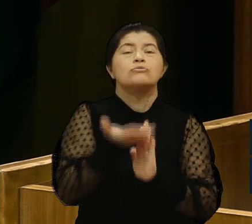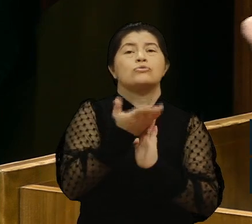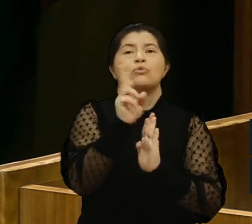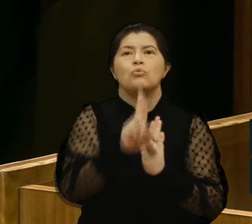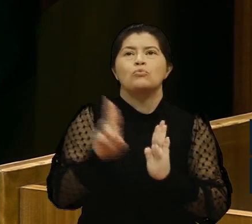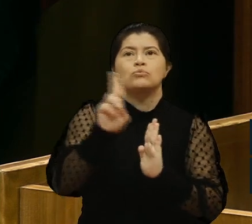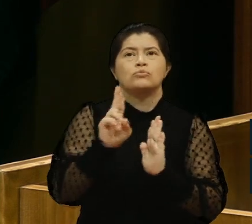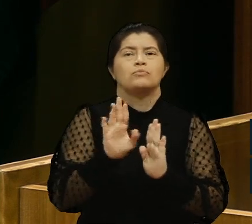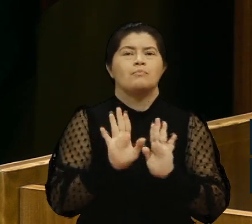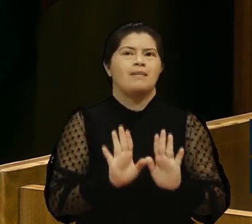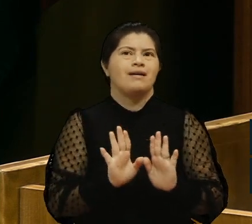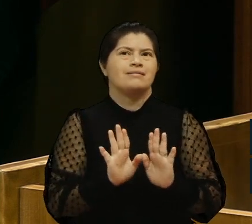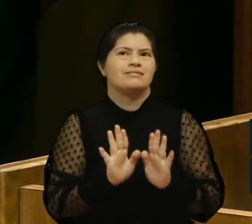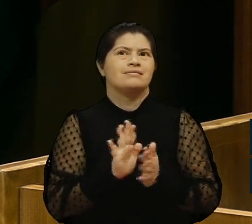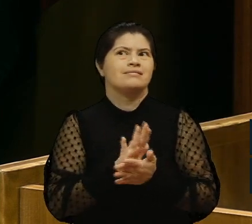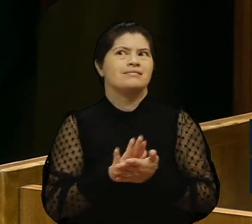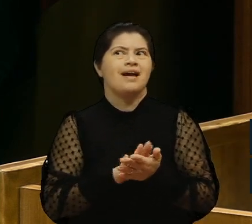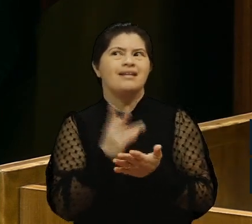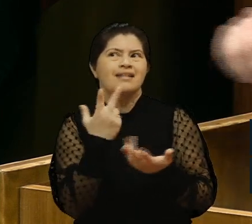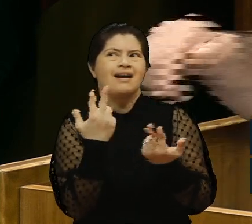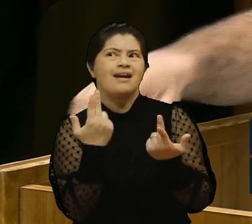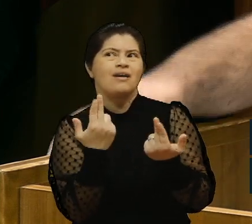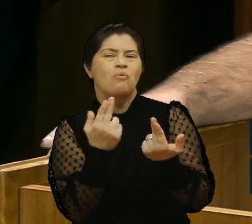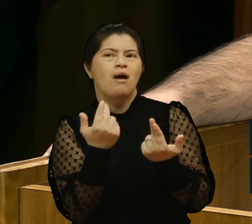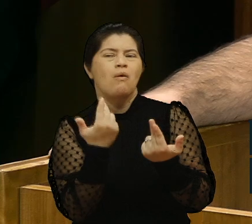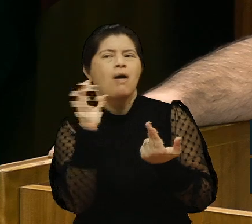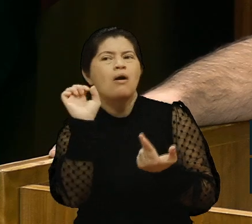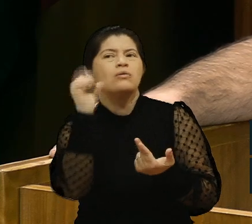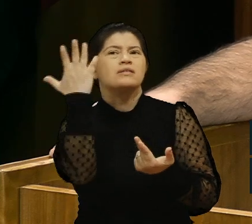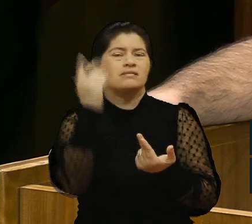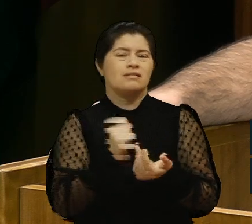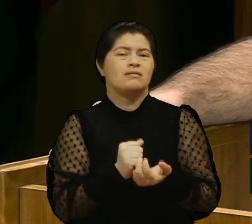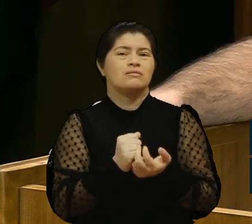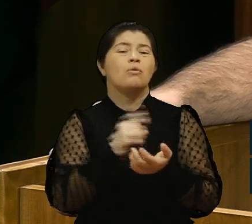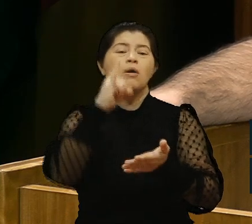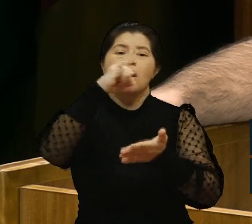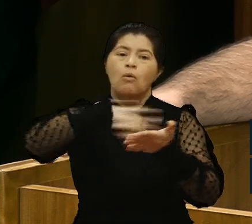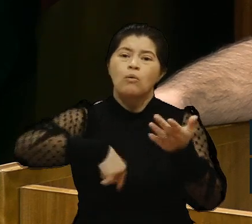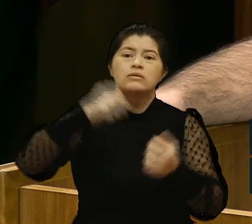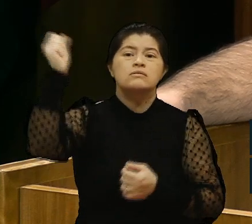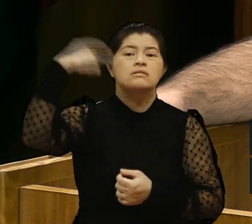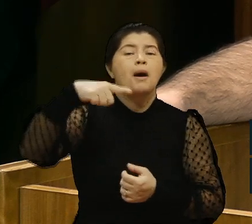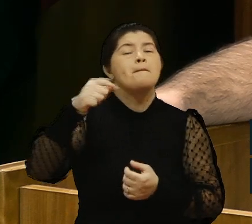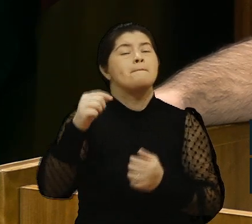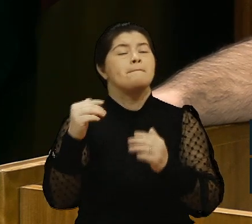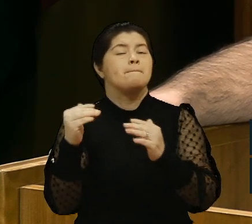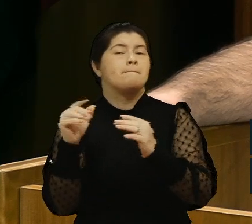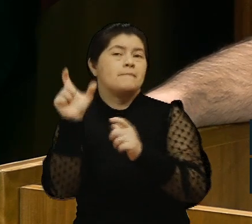mas nada igual ao que está acontecendo nas contas de luz das pessoas.